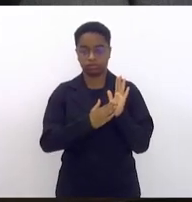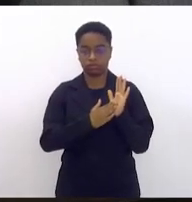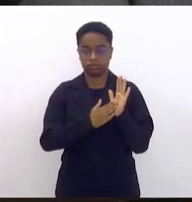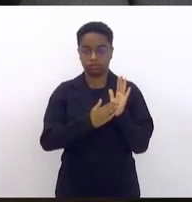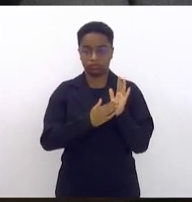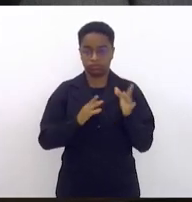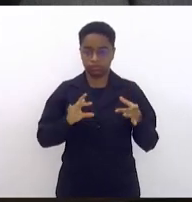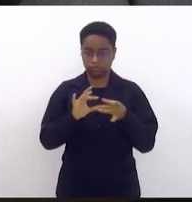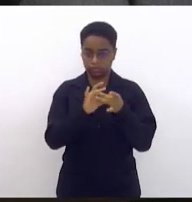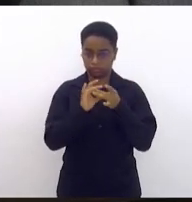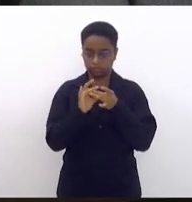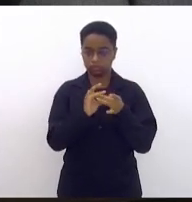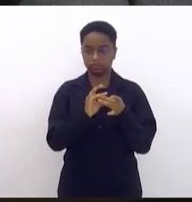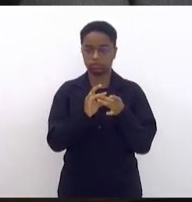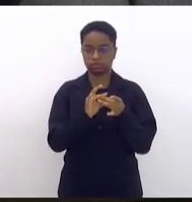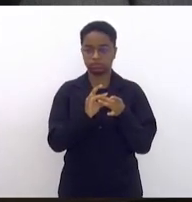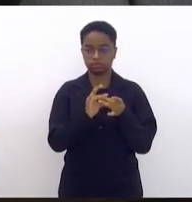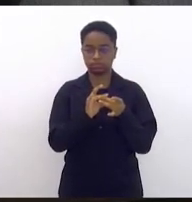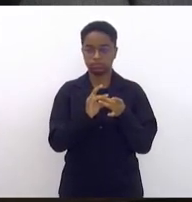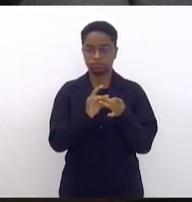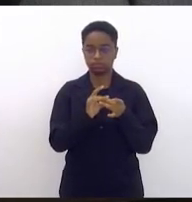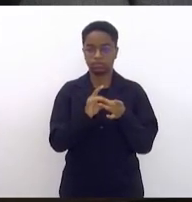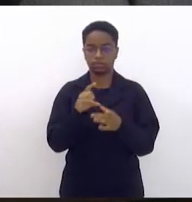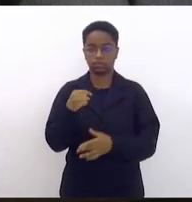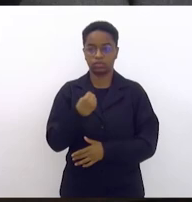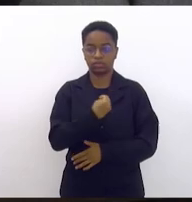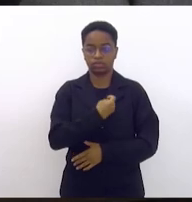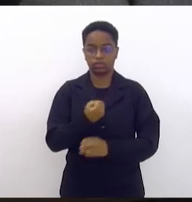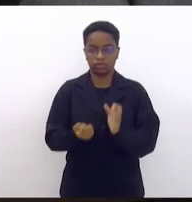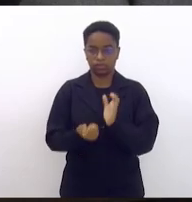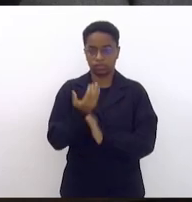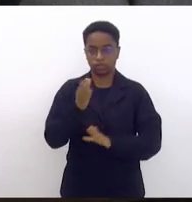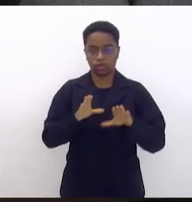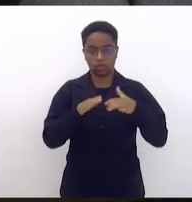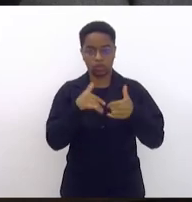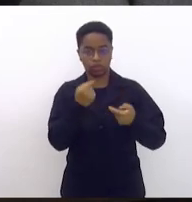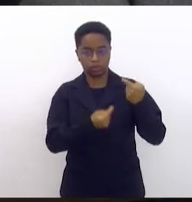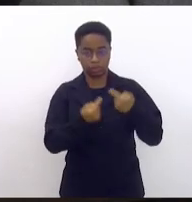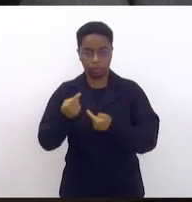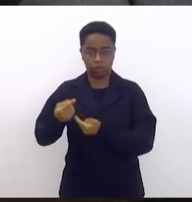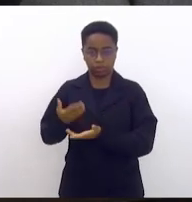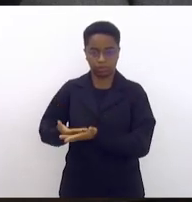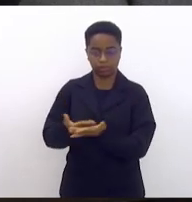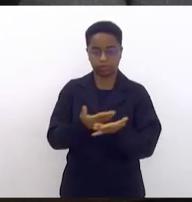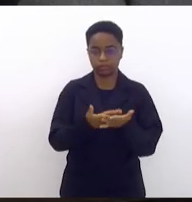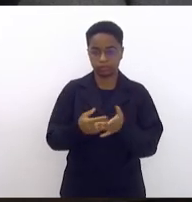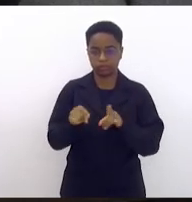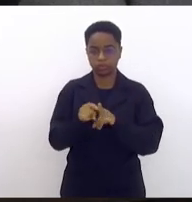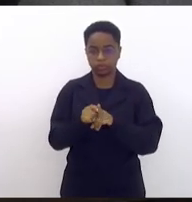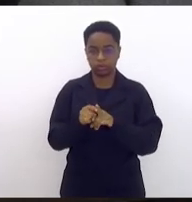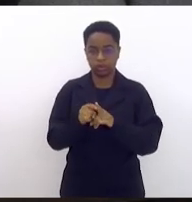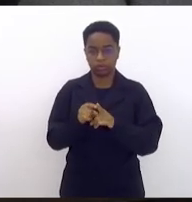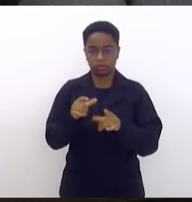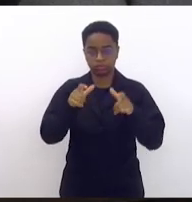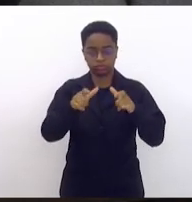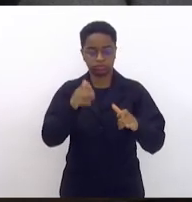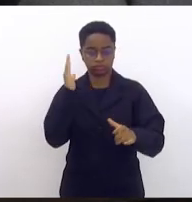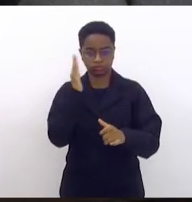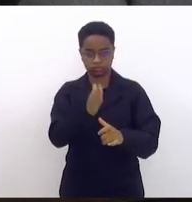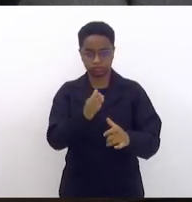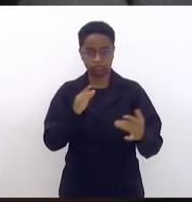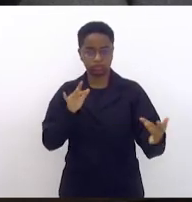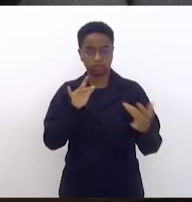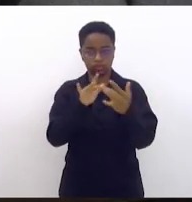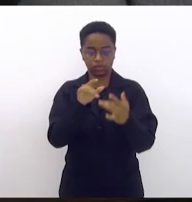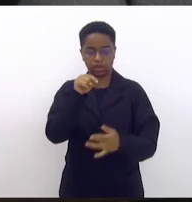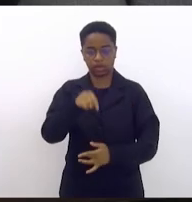conjunto e união que viamos a criar grupos de debates e estudos e um canal direto com esta comissão e com